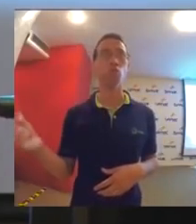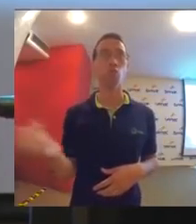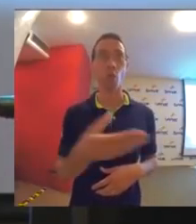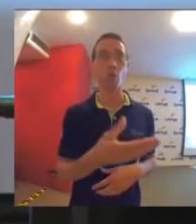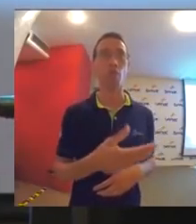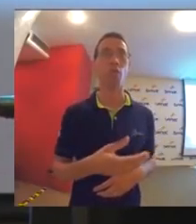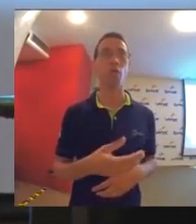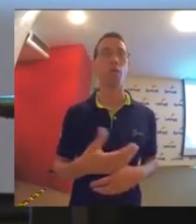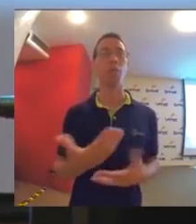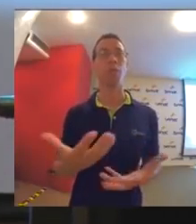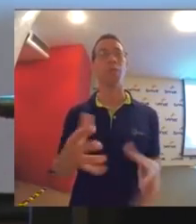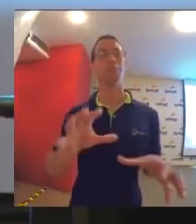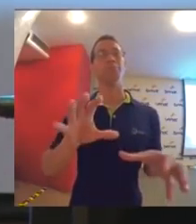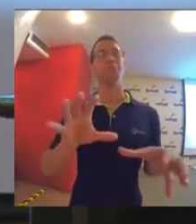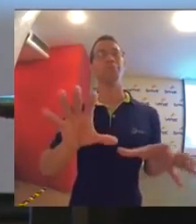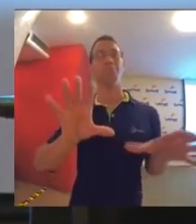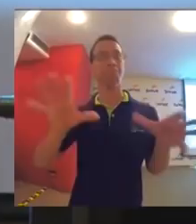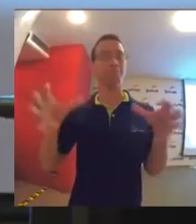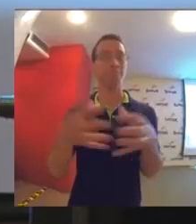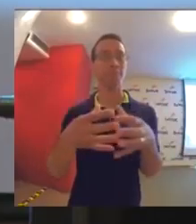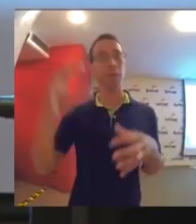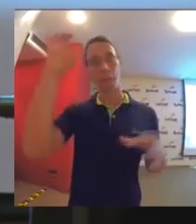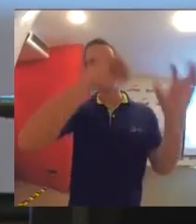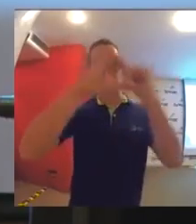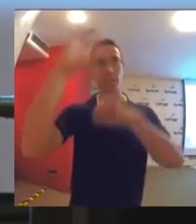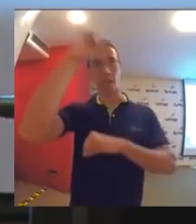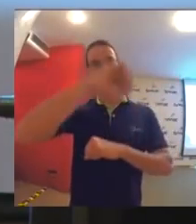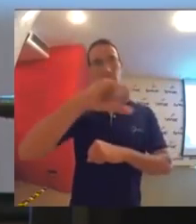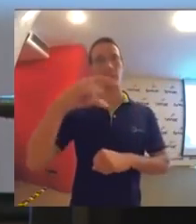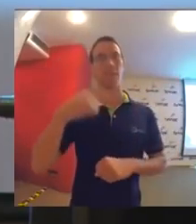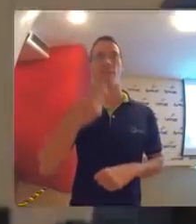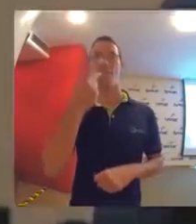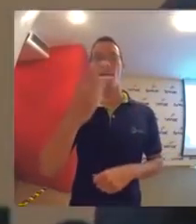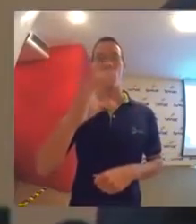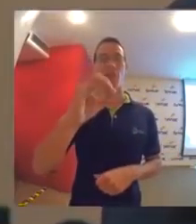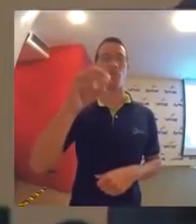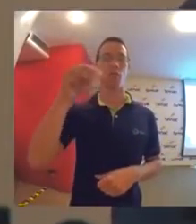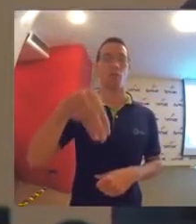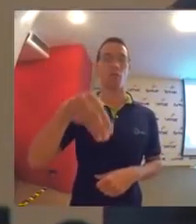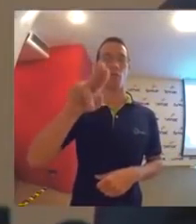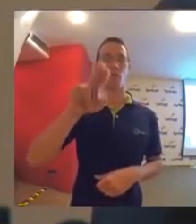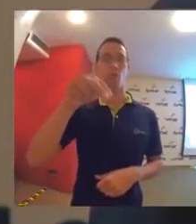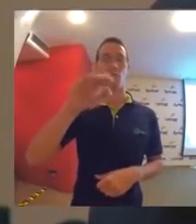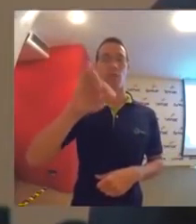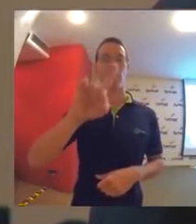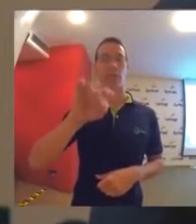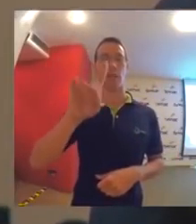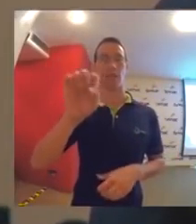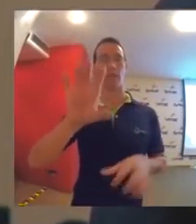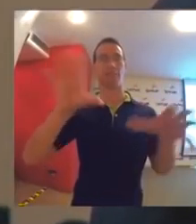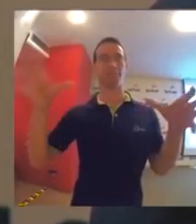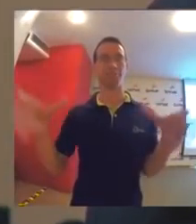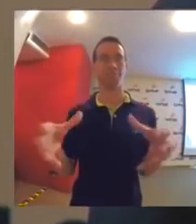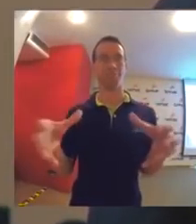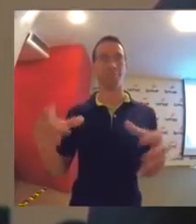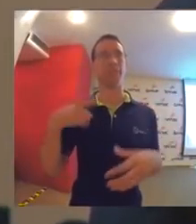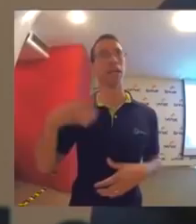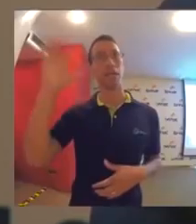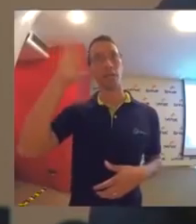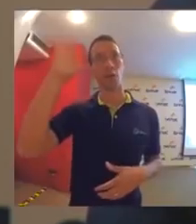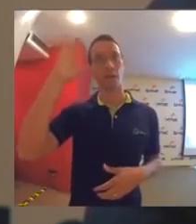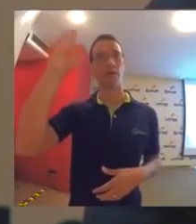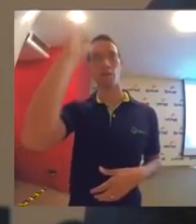rede de aprendizagem, a que eu chamo comunidade. E que está na teoria dos